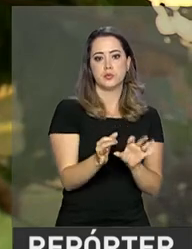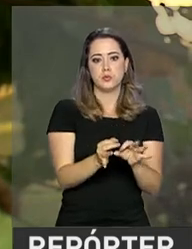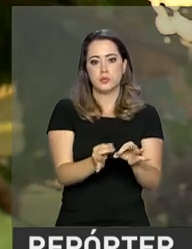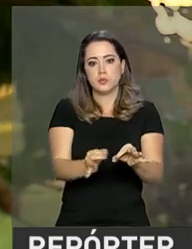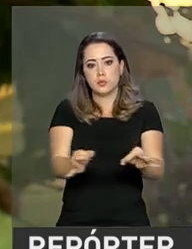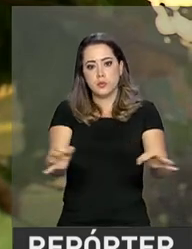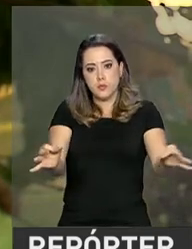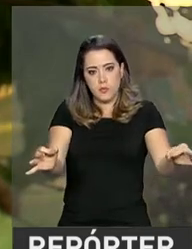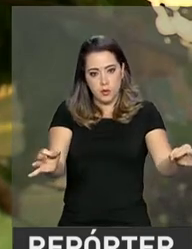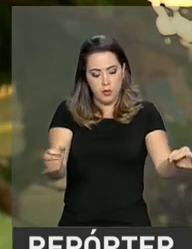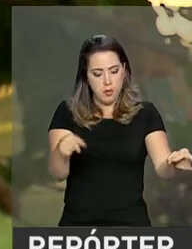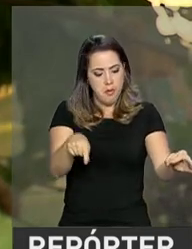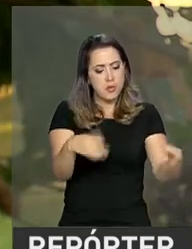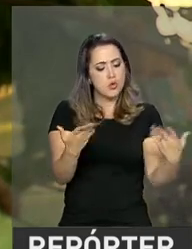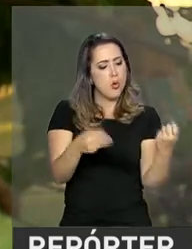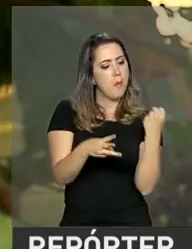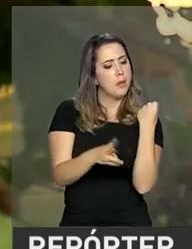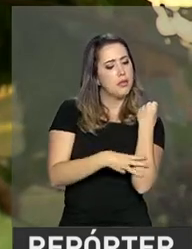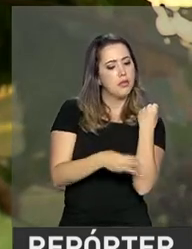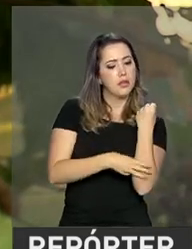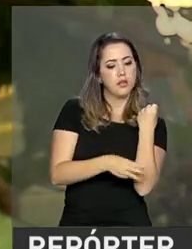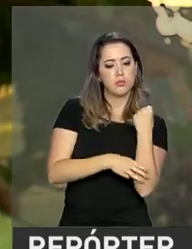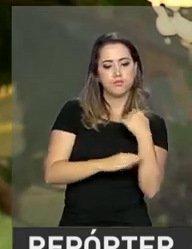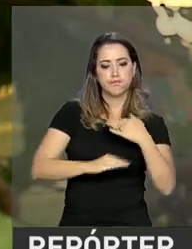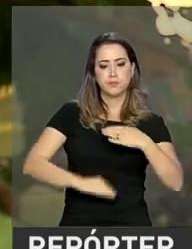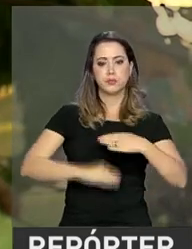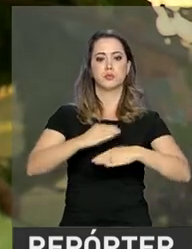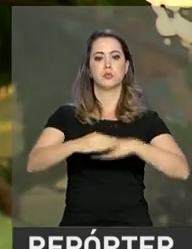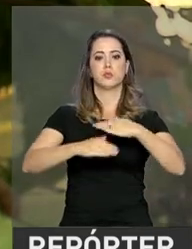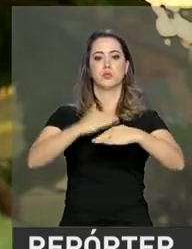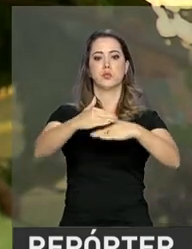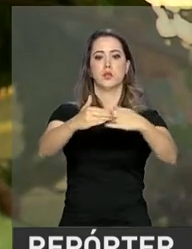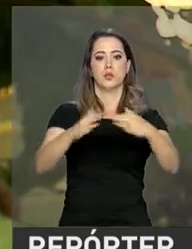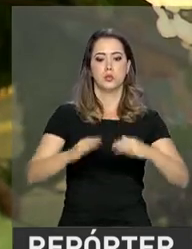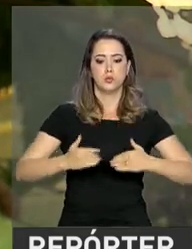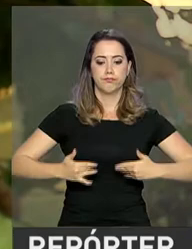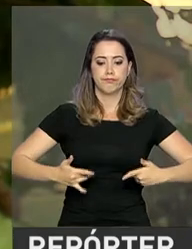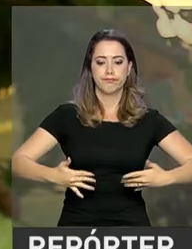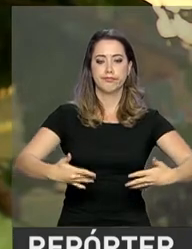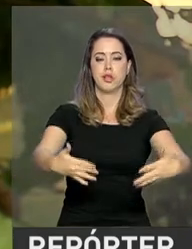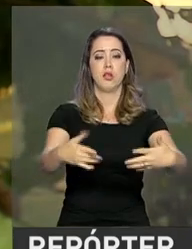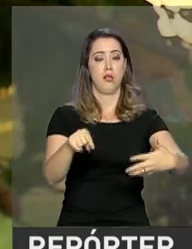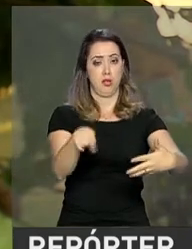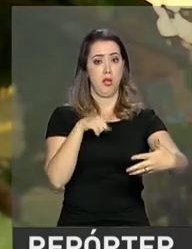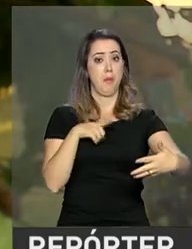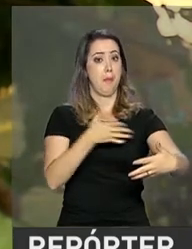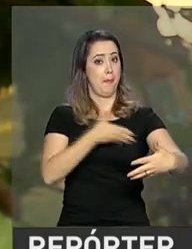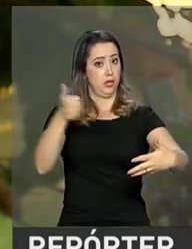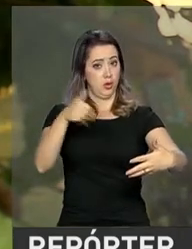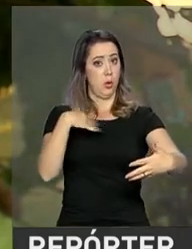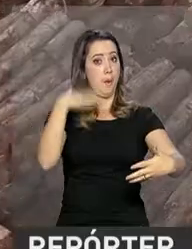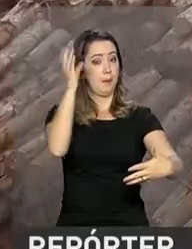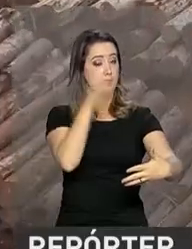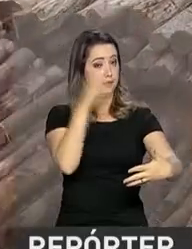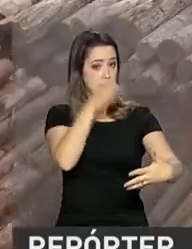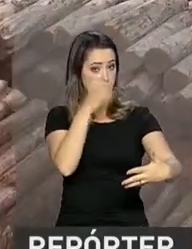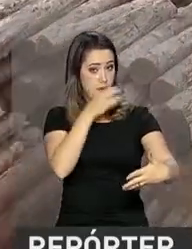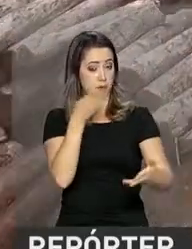estás tu que foi estocado em campo com um ganho muito grande de produtividade